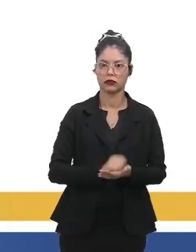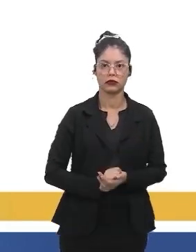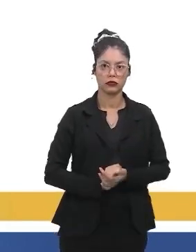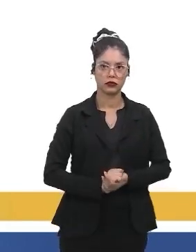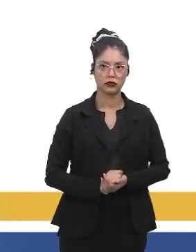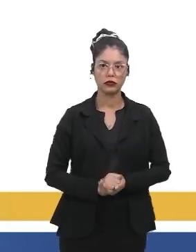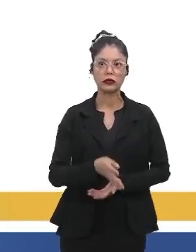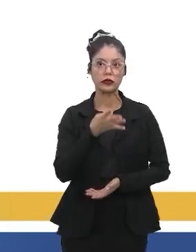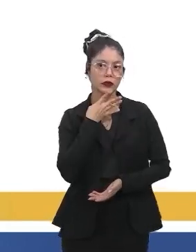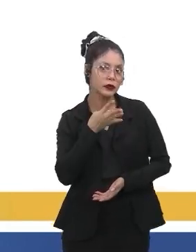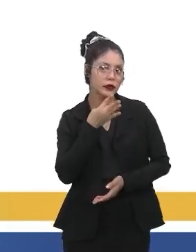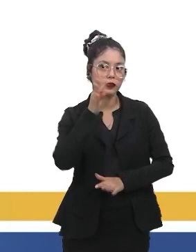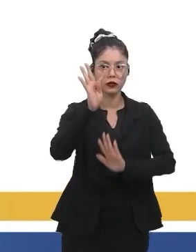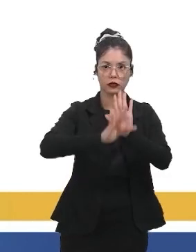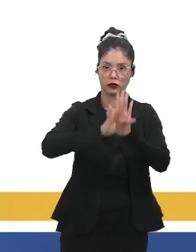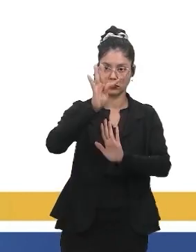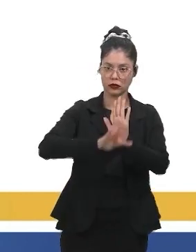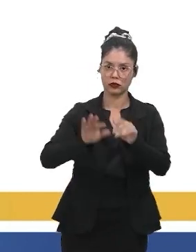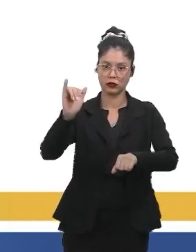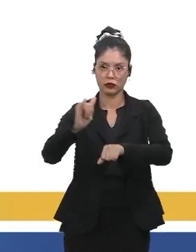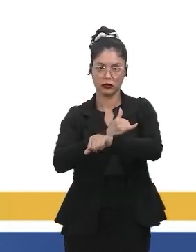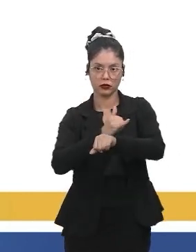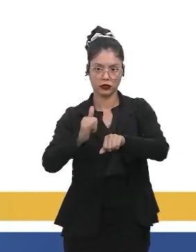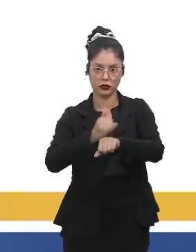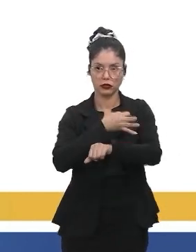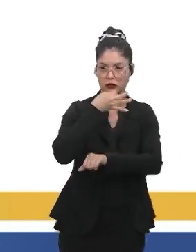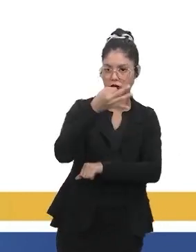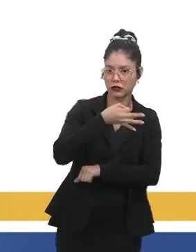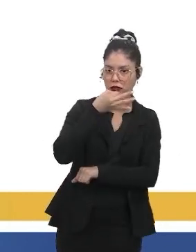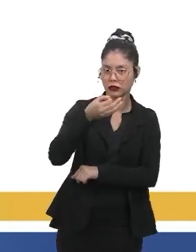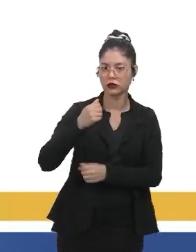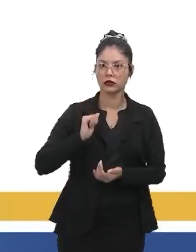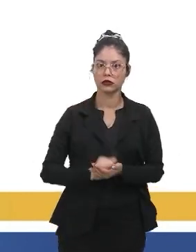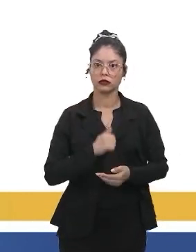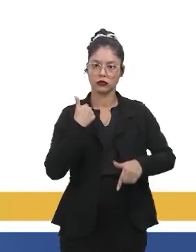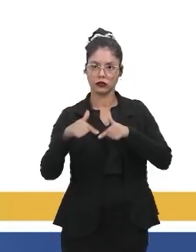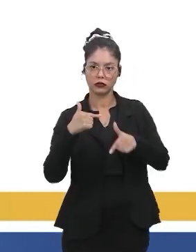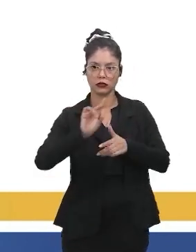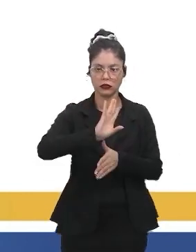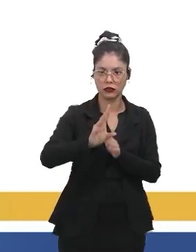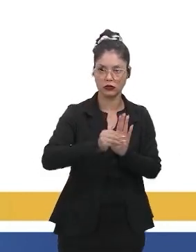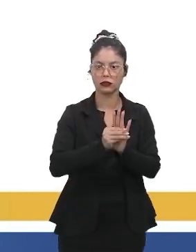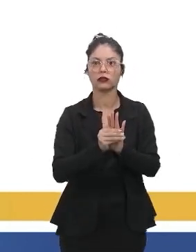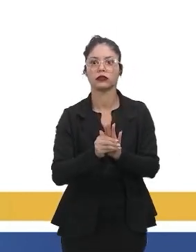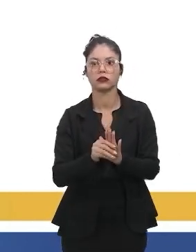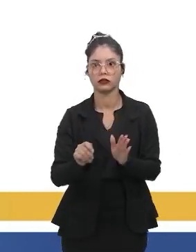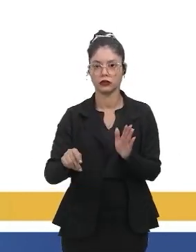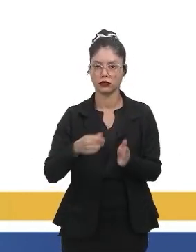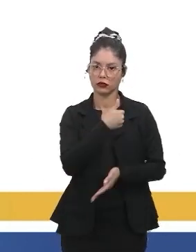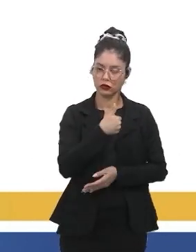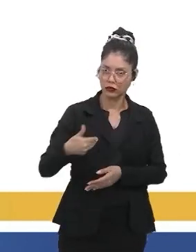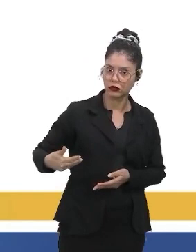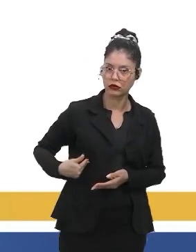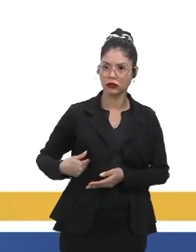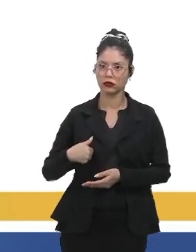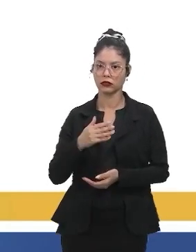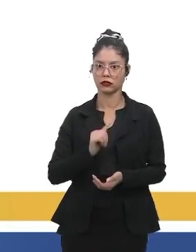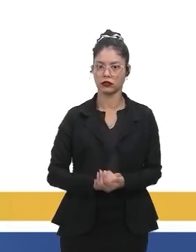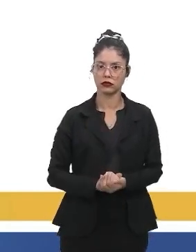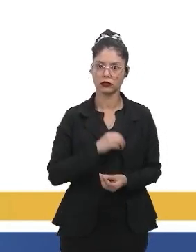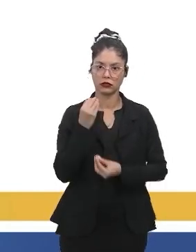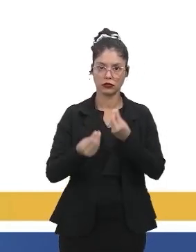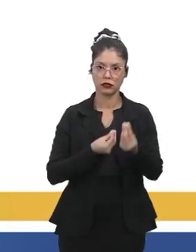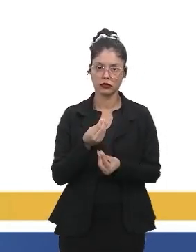Enem, é reconhecer no texto estratégias argumentativas empregadas para o convencimento do